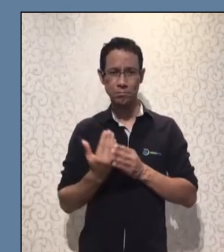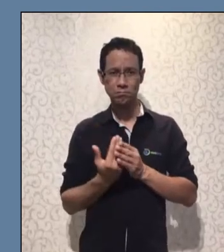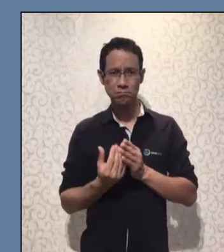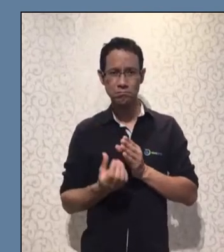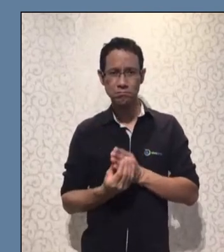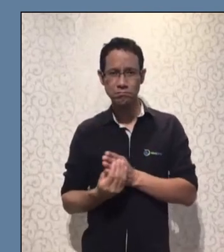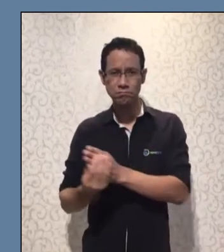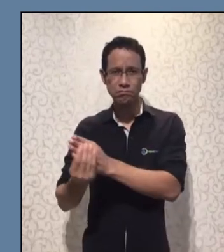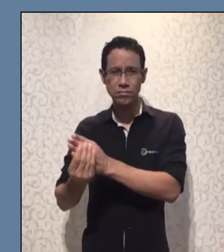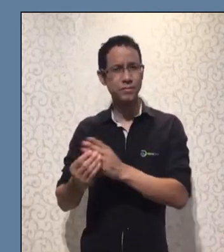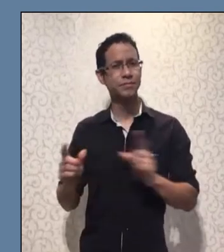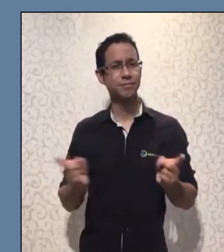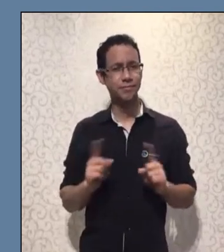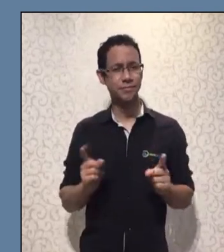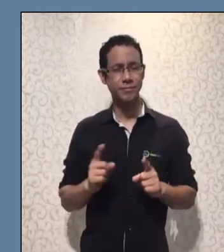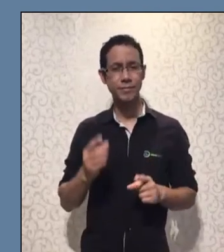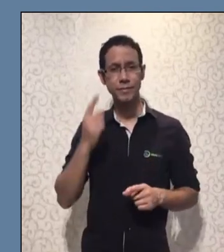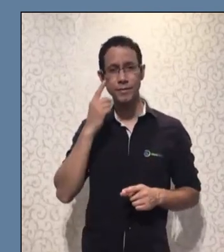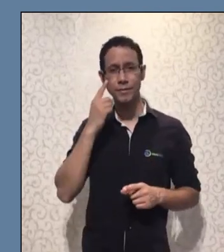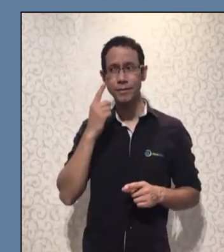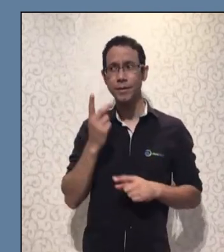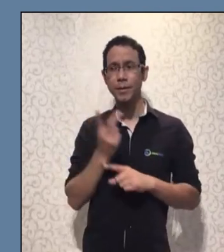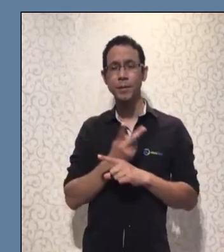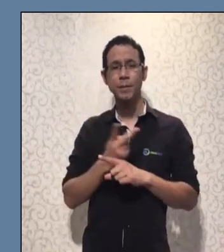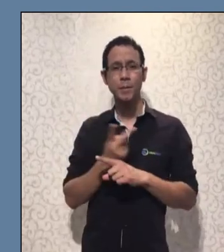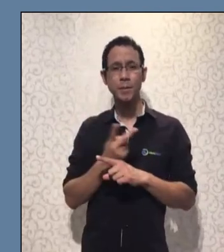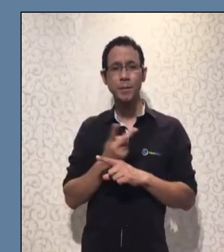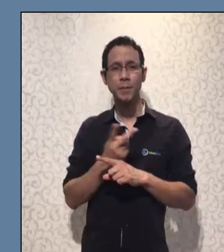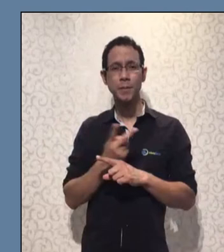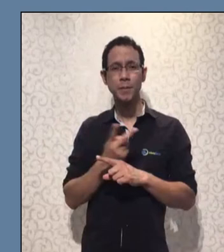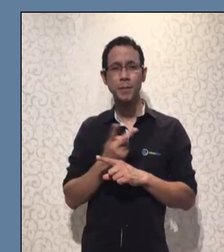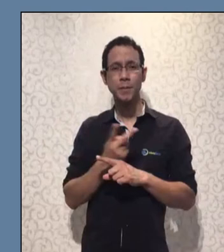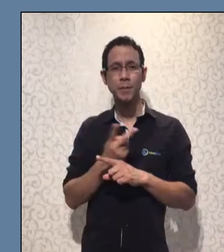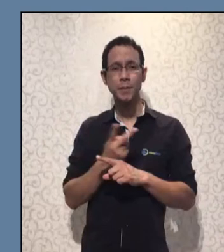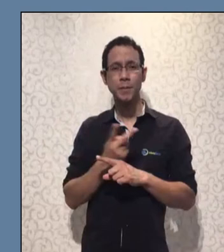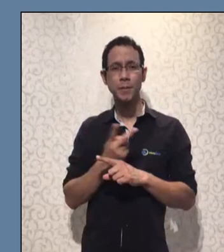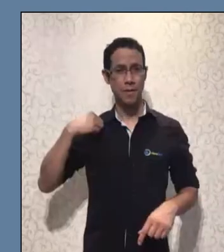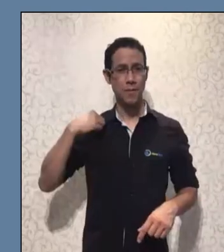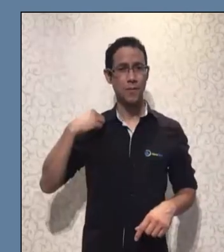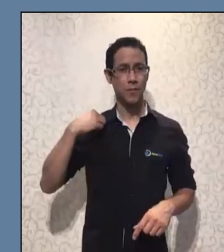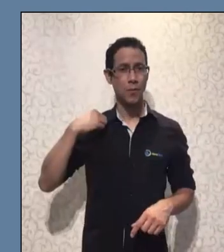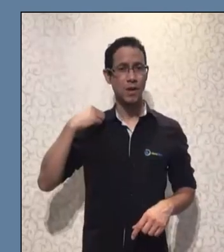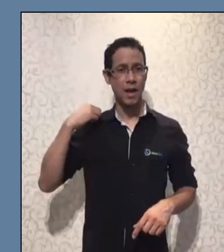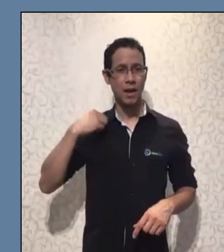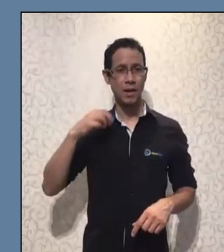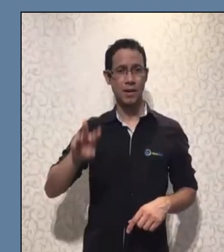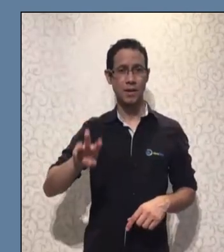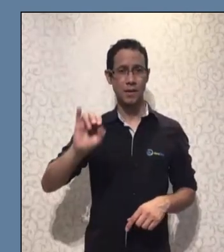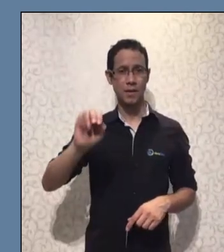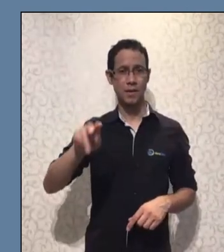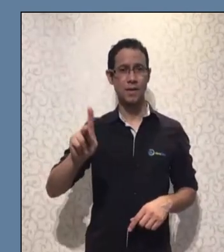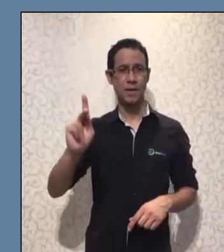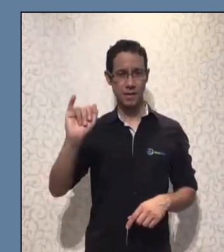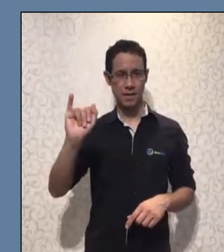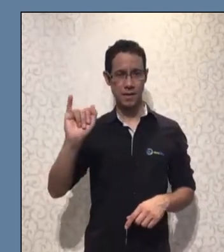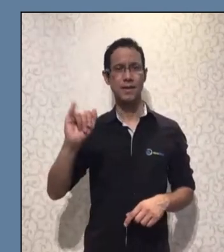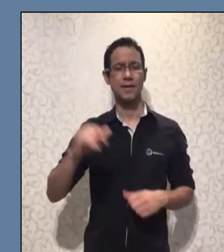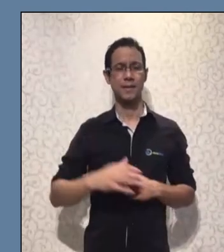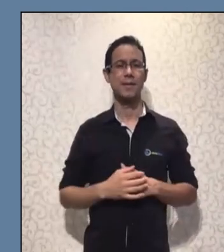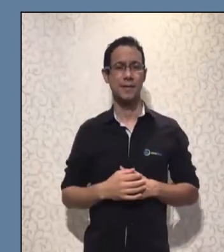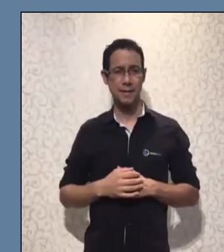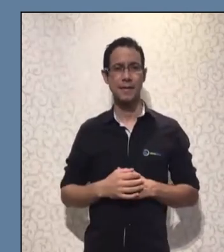fomos procurados pela equipe de voluntários da Wiki, das plataformas Wiki, isso